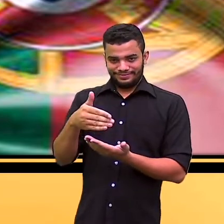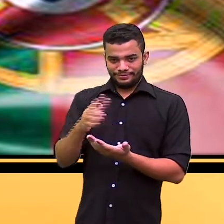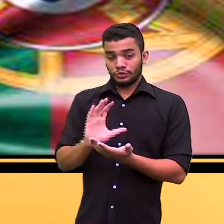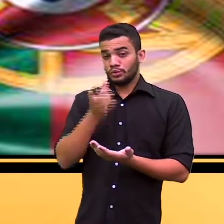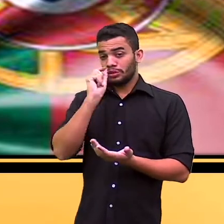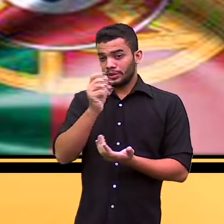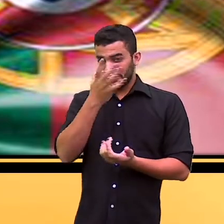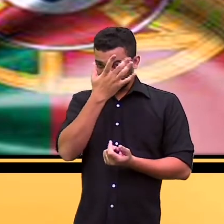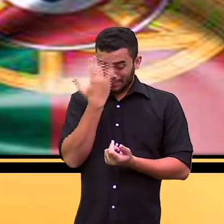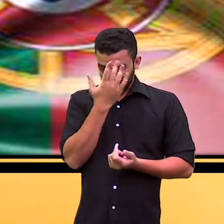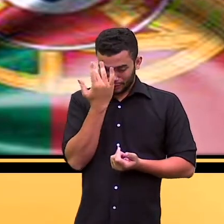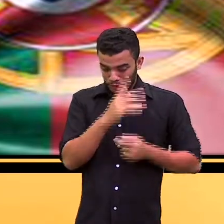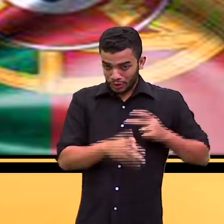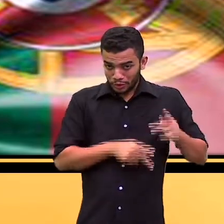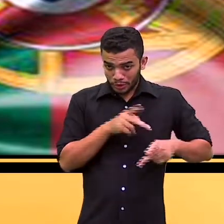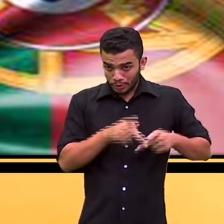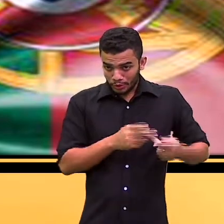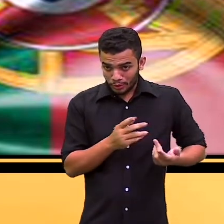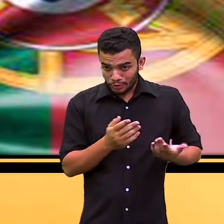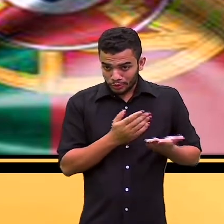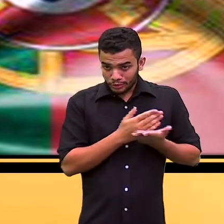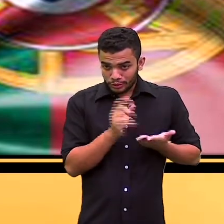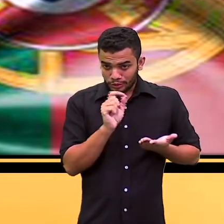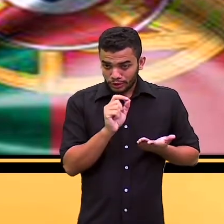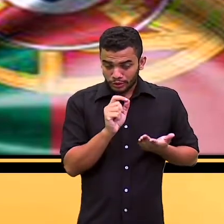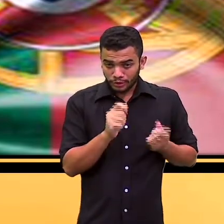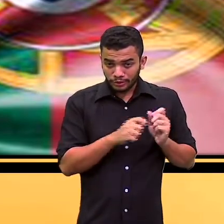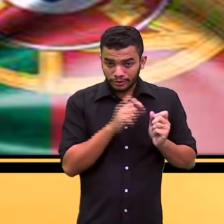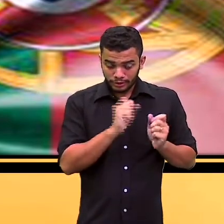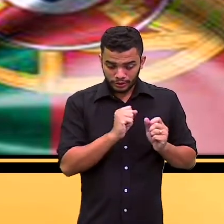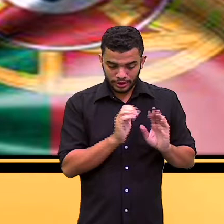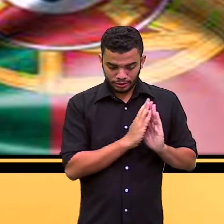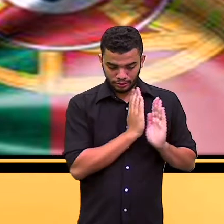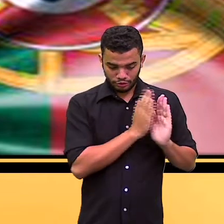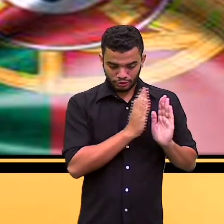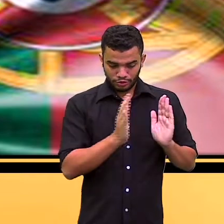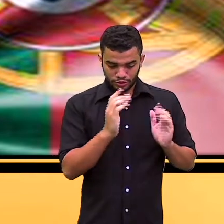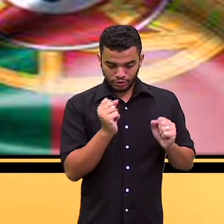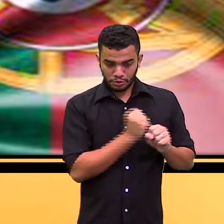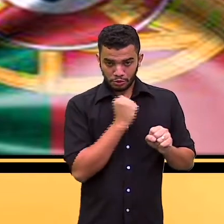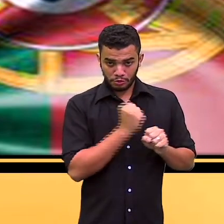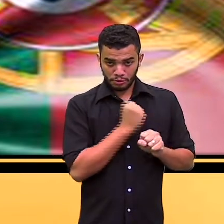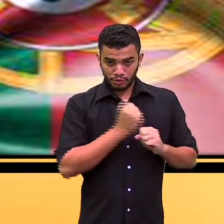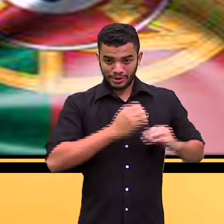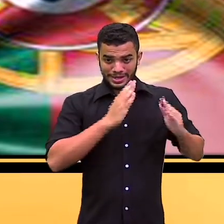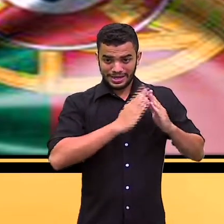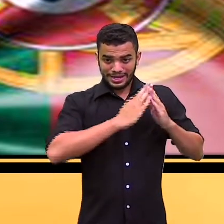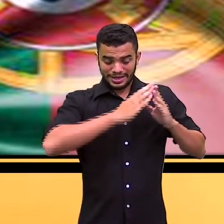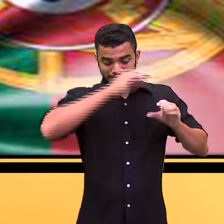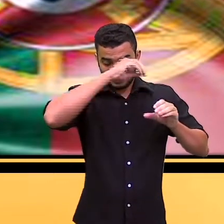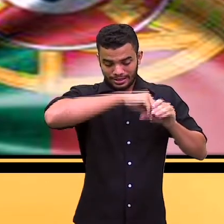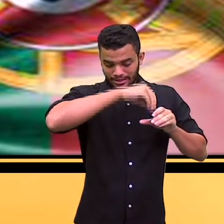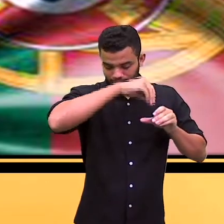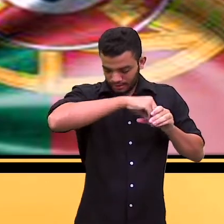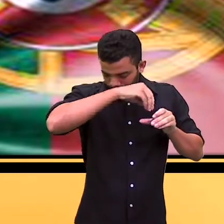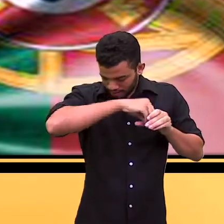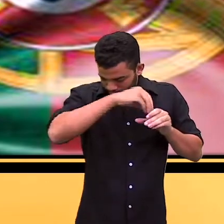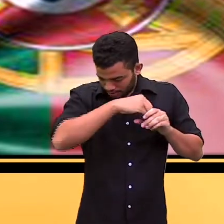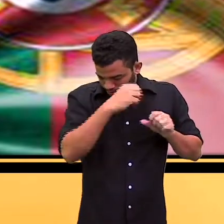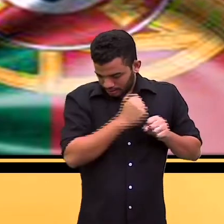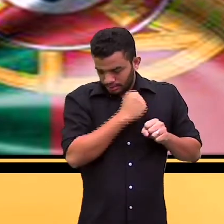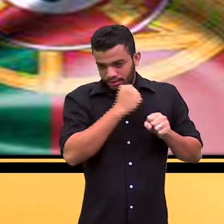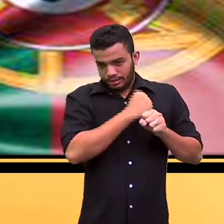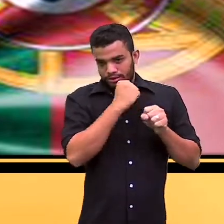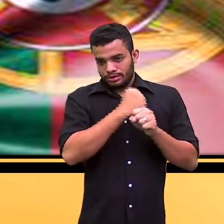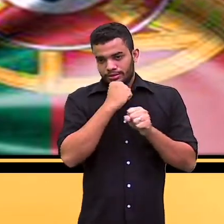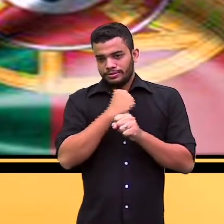censura e construir bibliotecas particulares dentro de casa. As pessoas que tinham mais posse